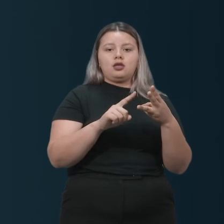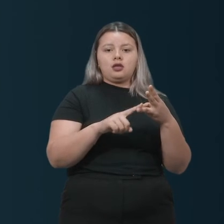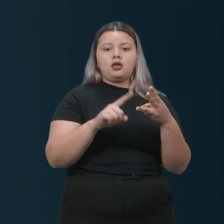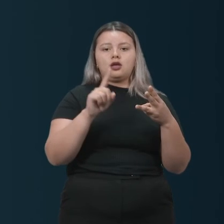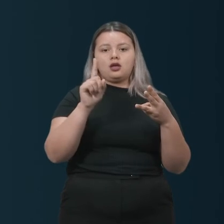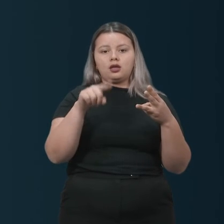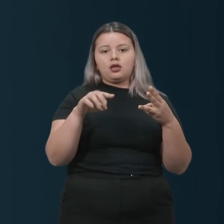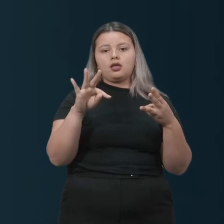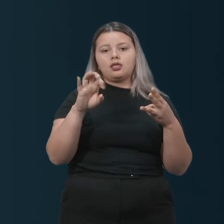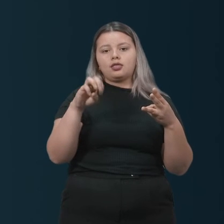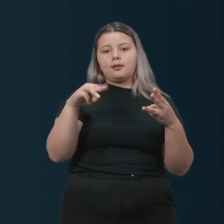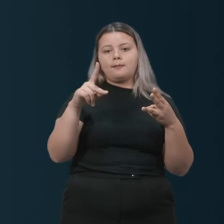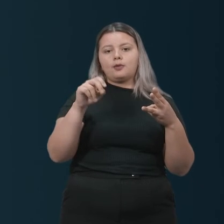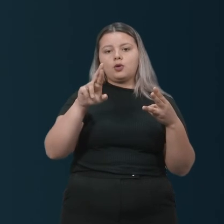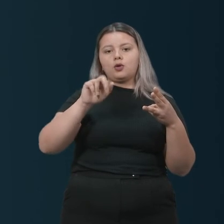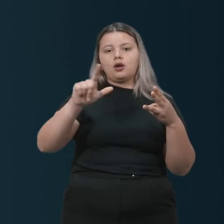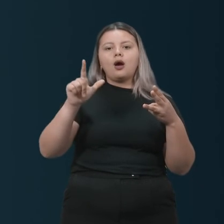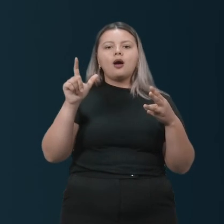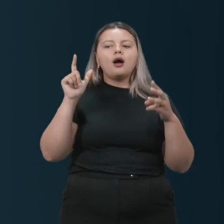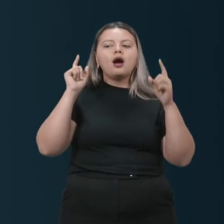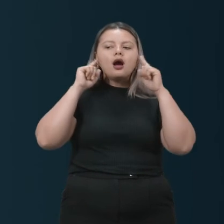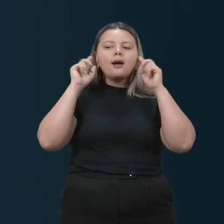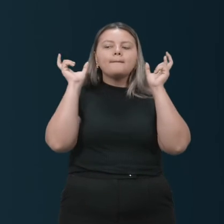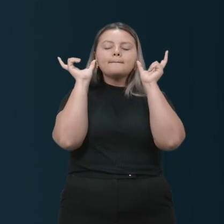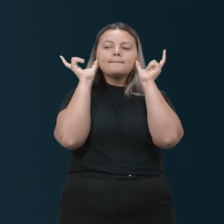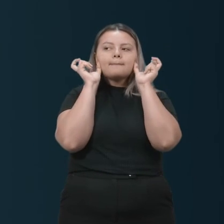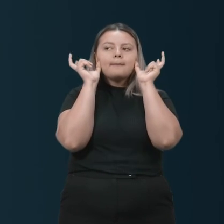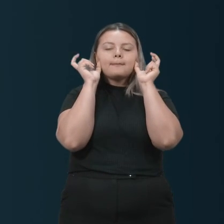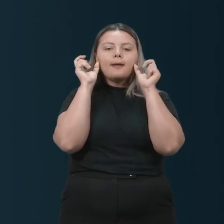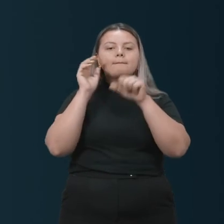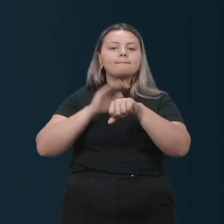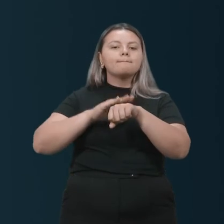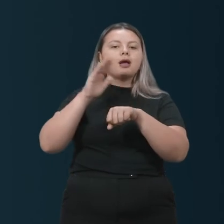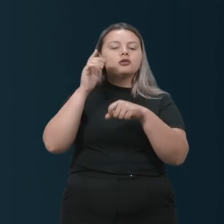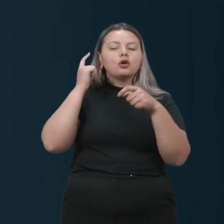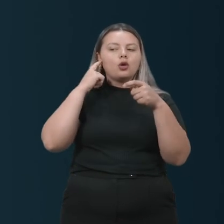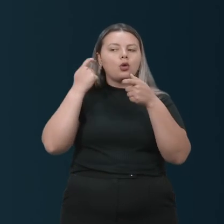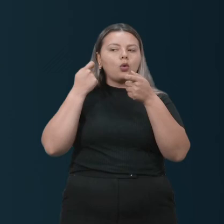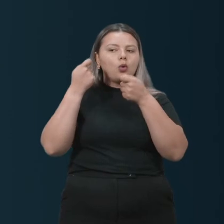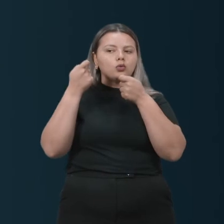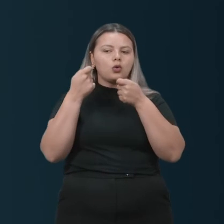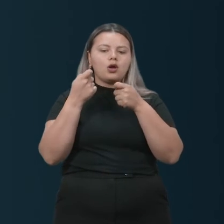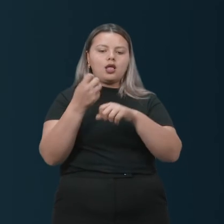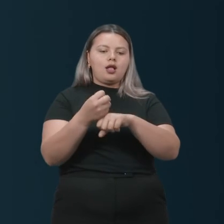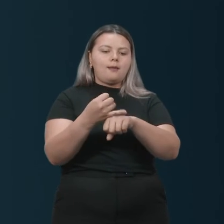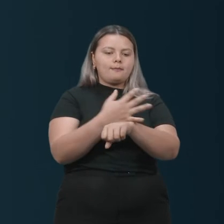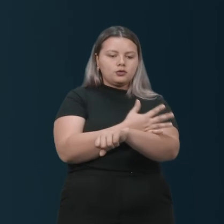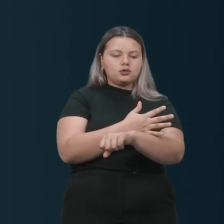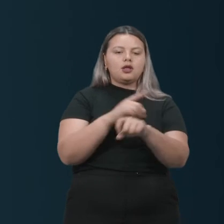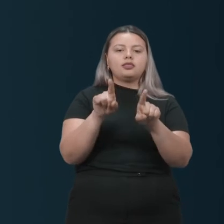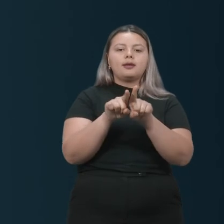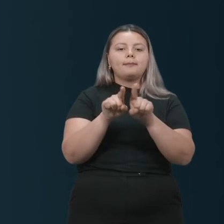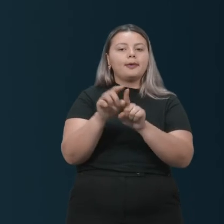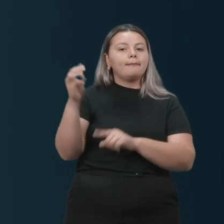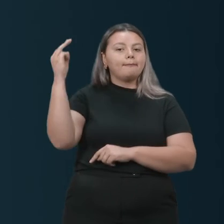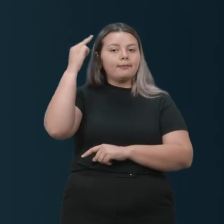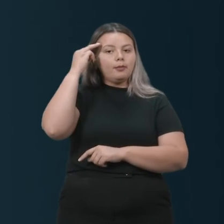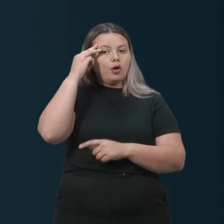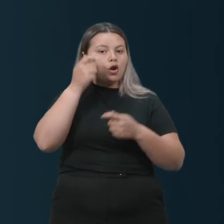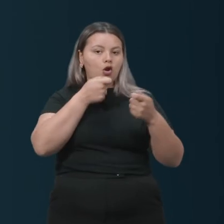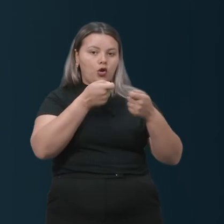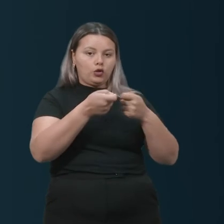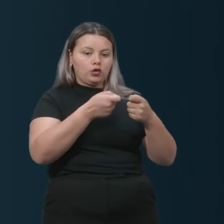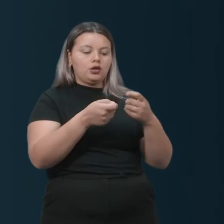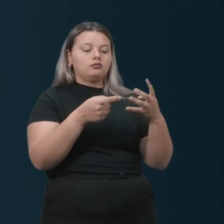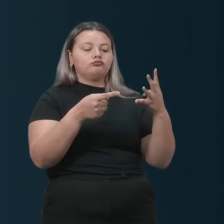uma relação muito próxima com a audição, mas principalmente com o controle das emoções e das